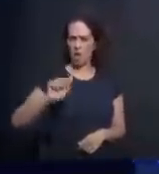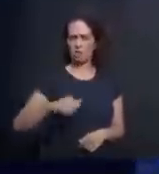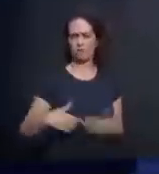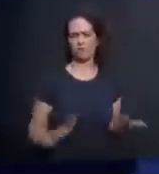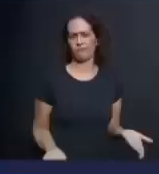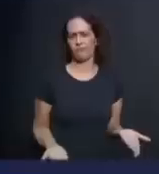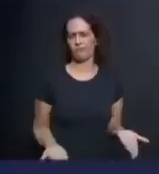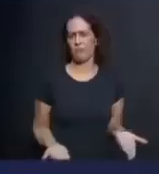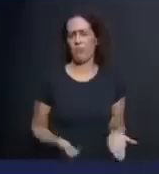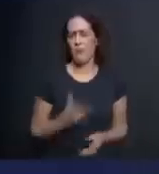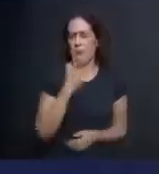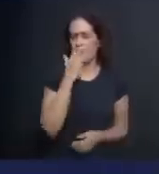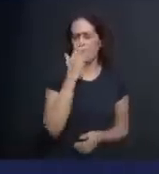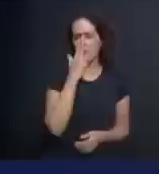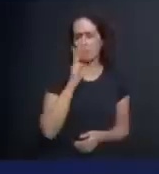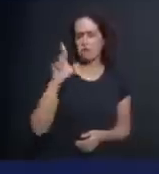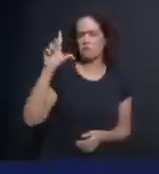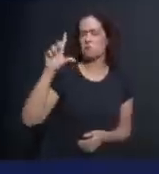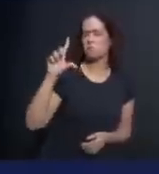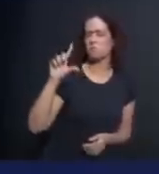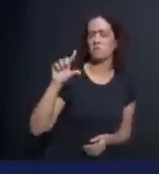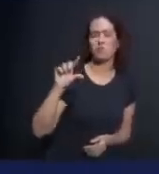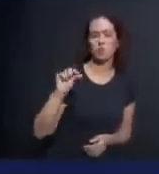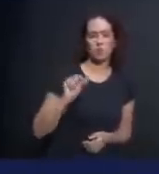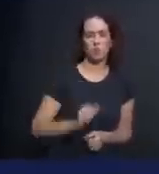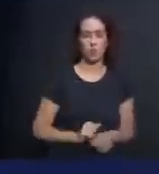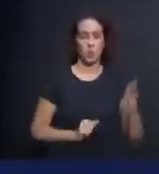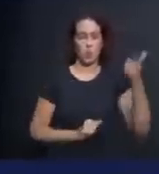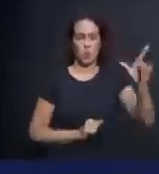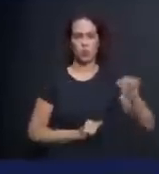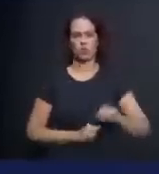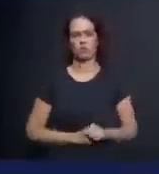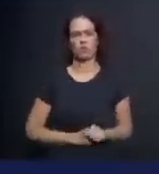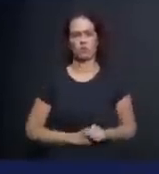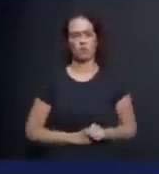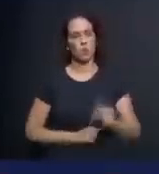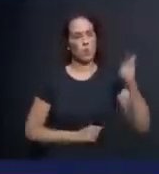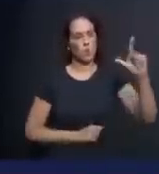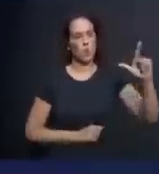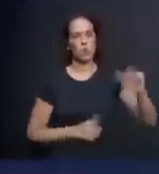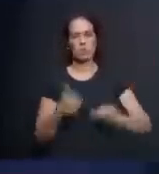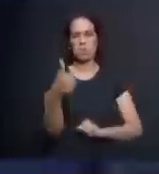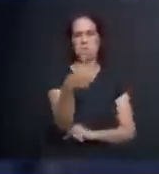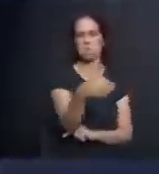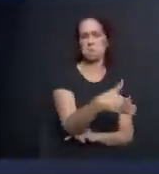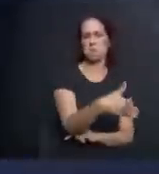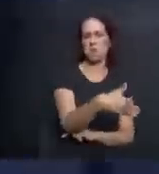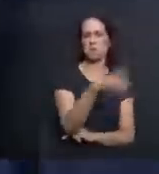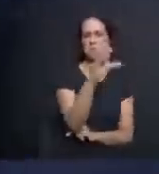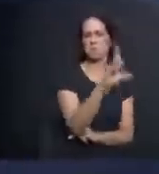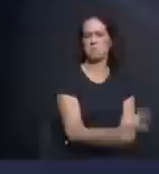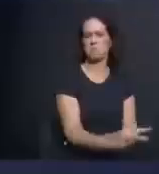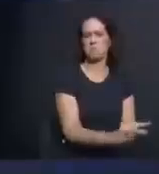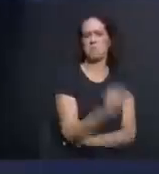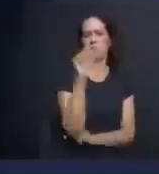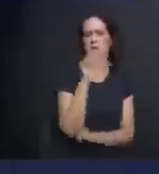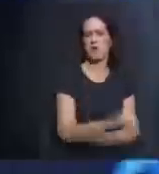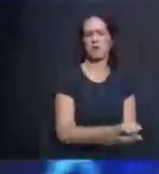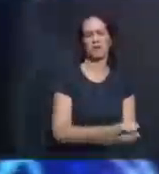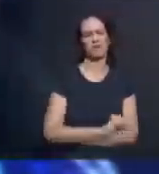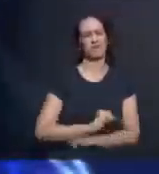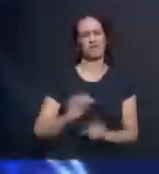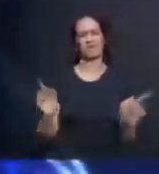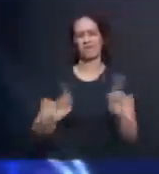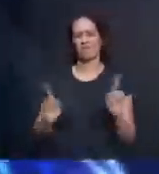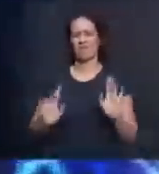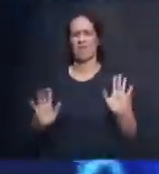essa diminuição do heroísmo do outro. Não! Não é o. Nós não estamos falando do